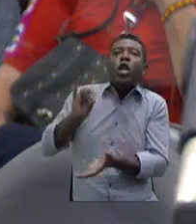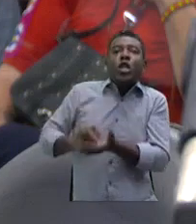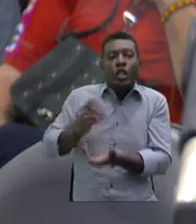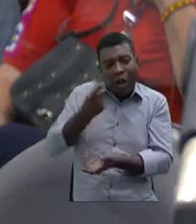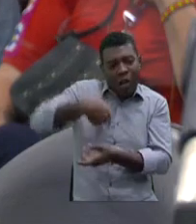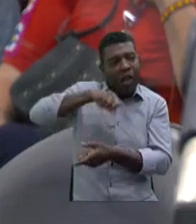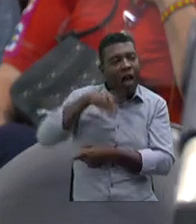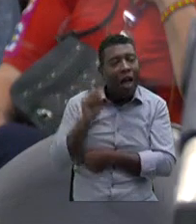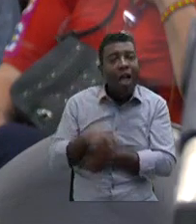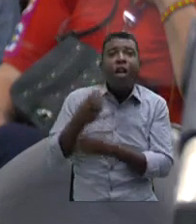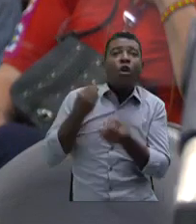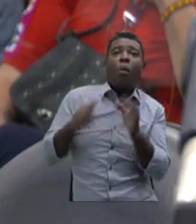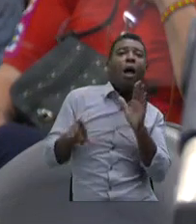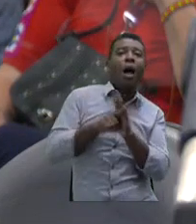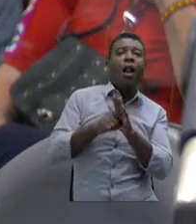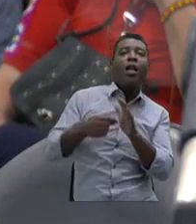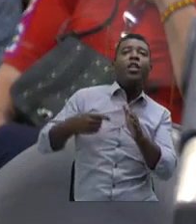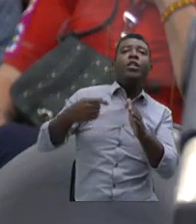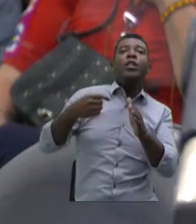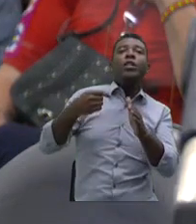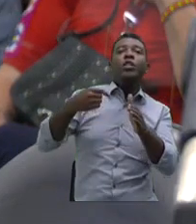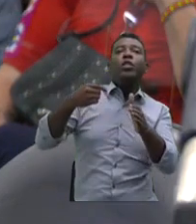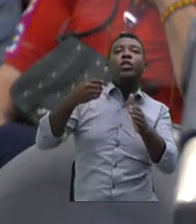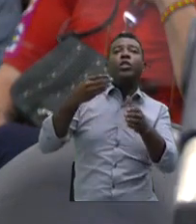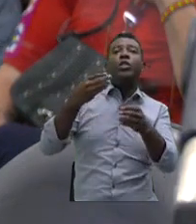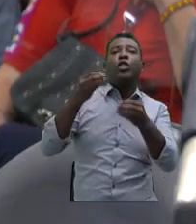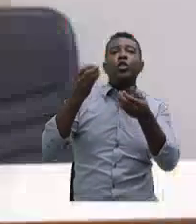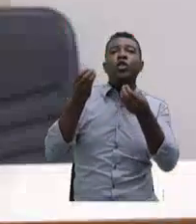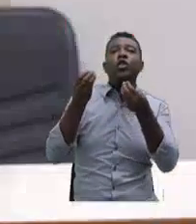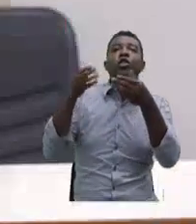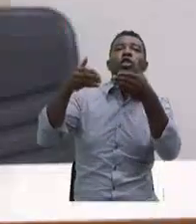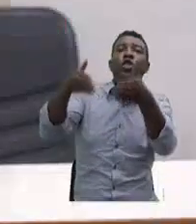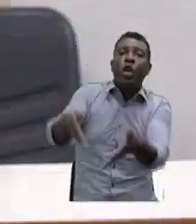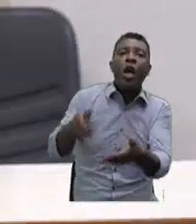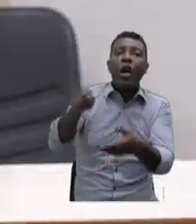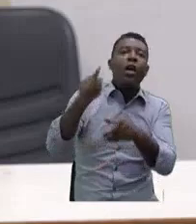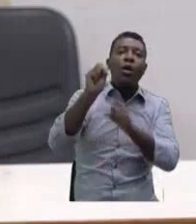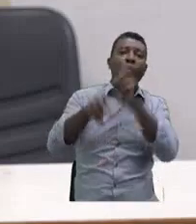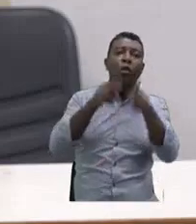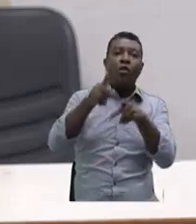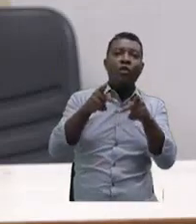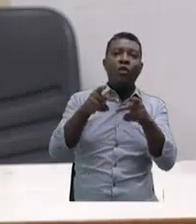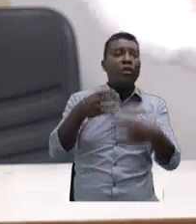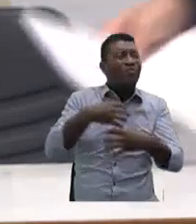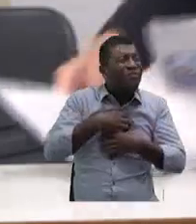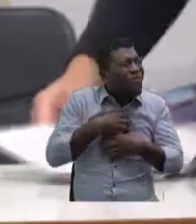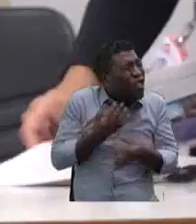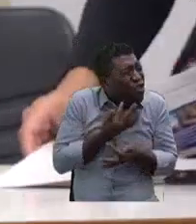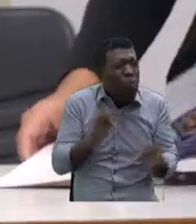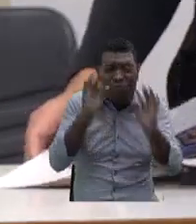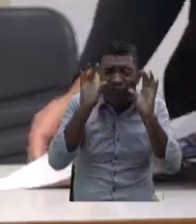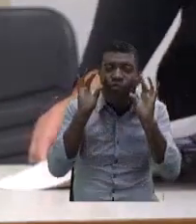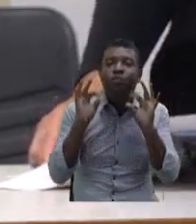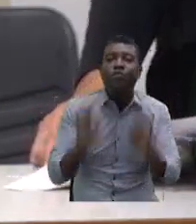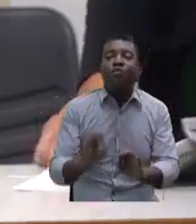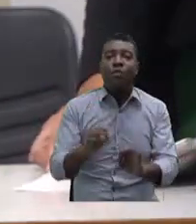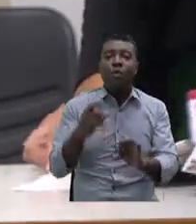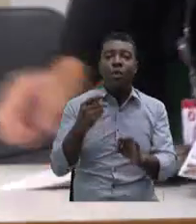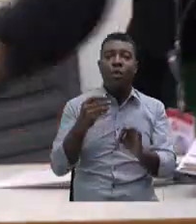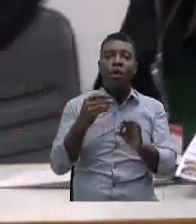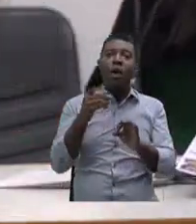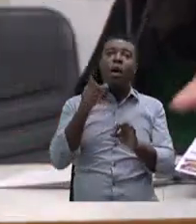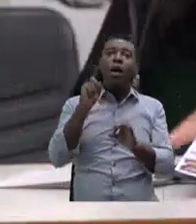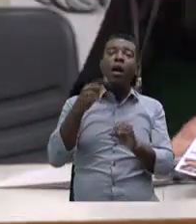nesse povo? É uma dor que assim, é assombrosa, como eu estava, por exemplo, agora,